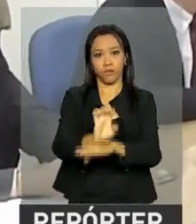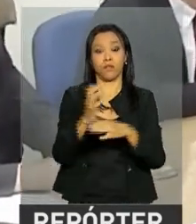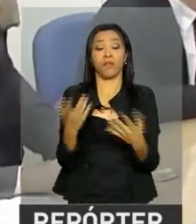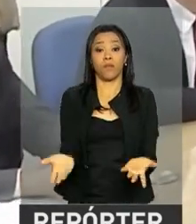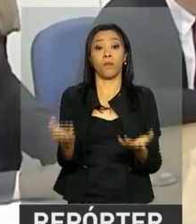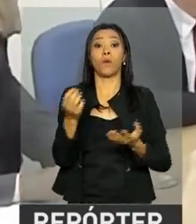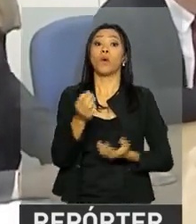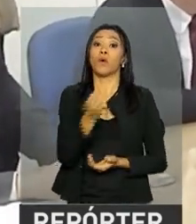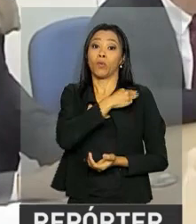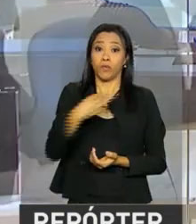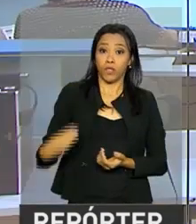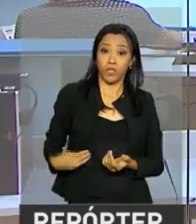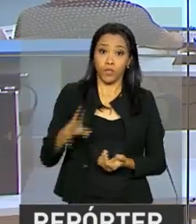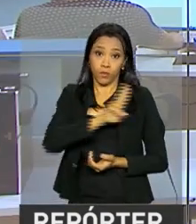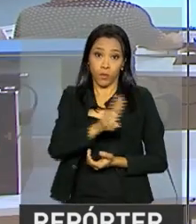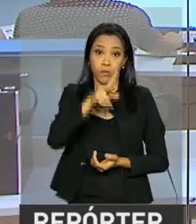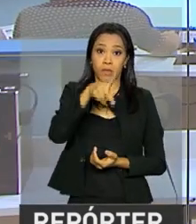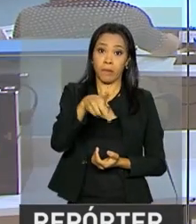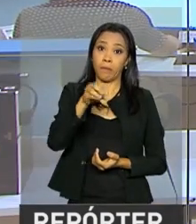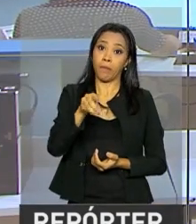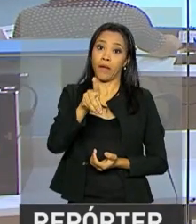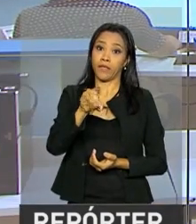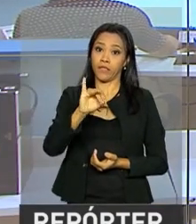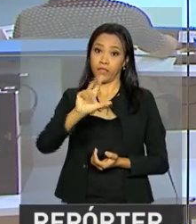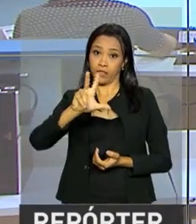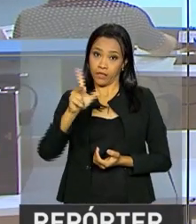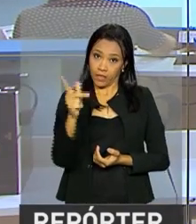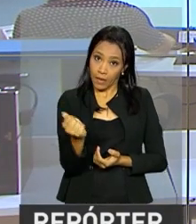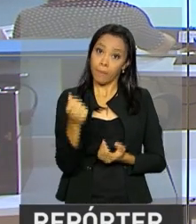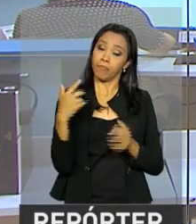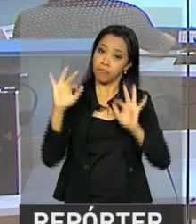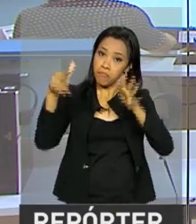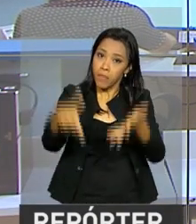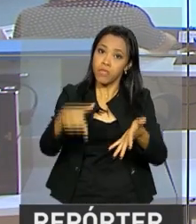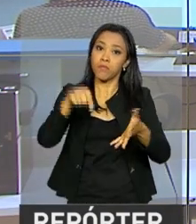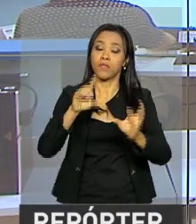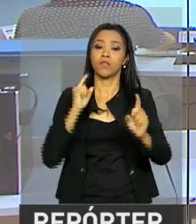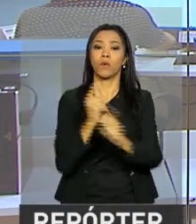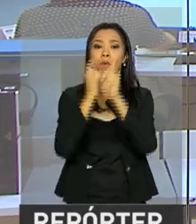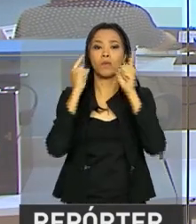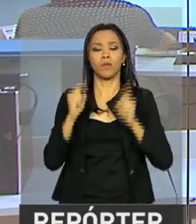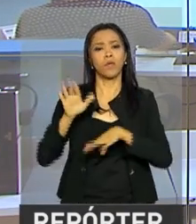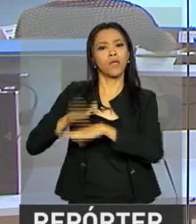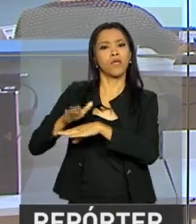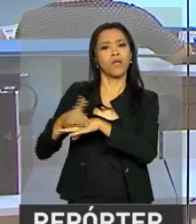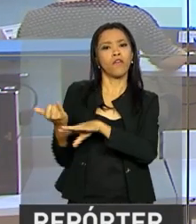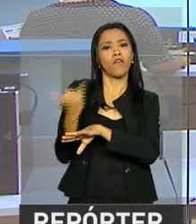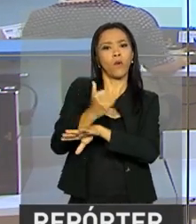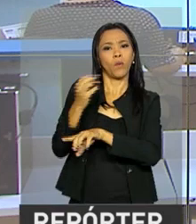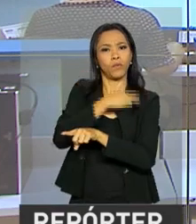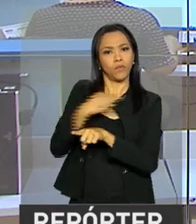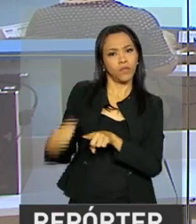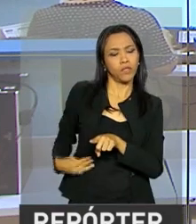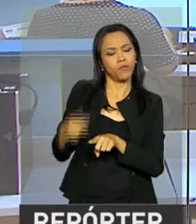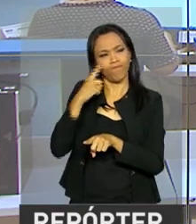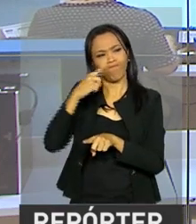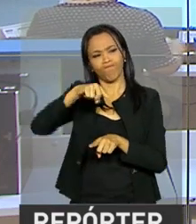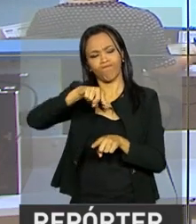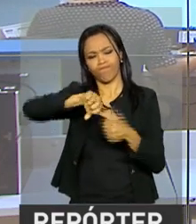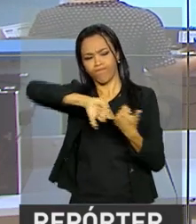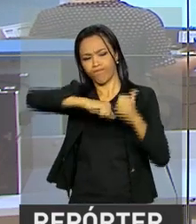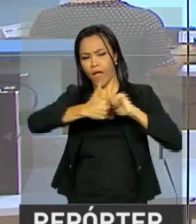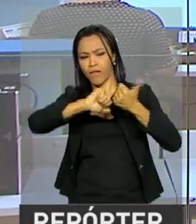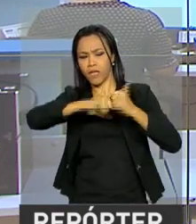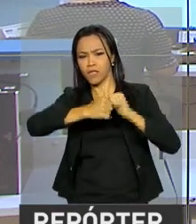Civil, Eliseu Padilha, também participou deste encontro. Segundo Meirelles, foi feita uma avaliação